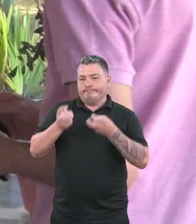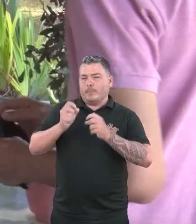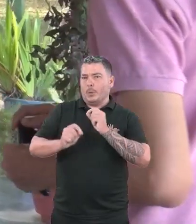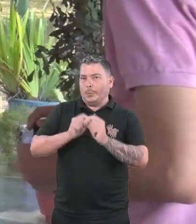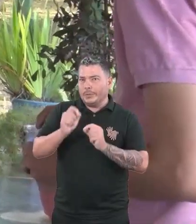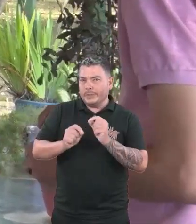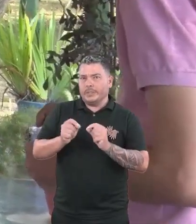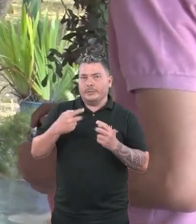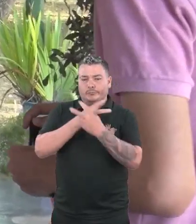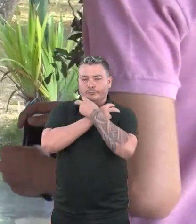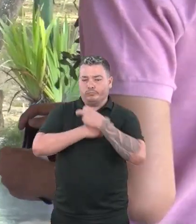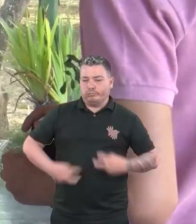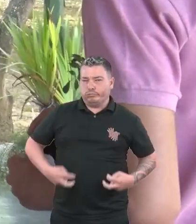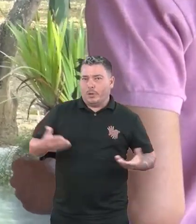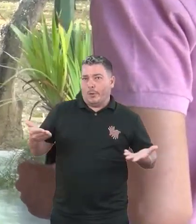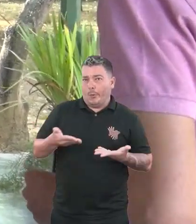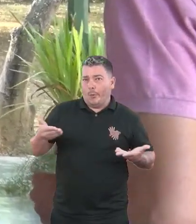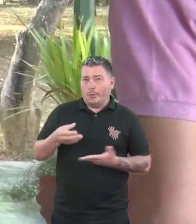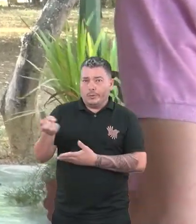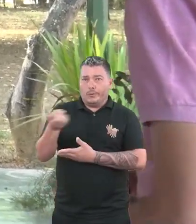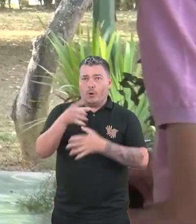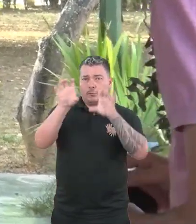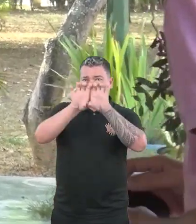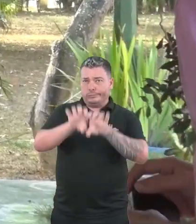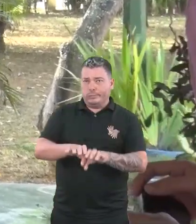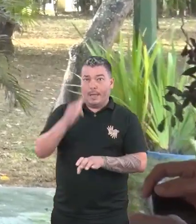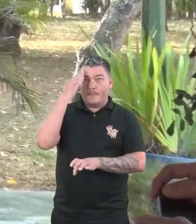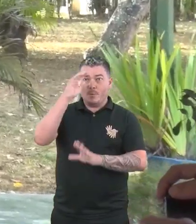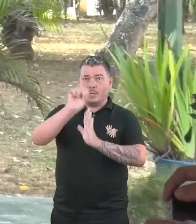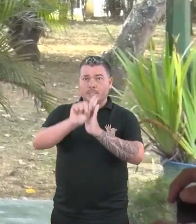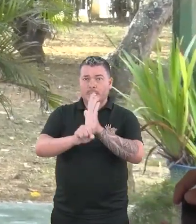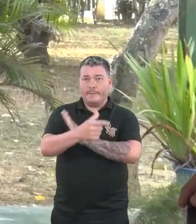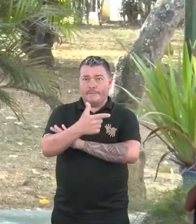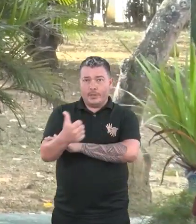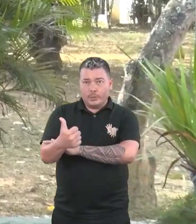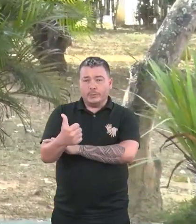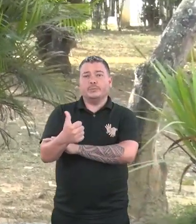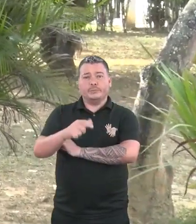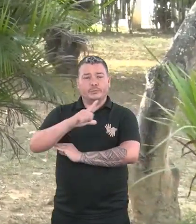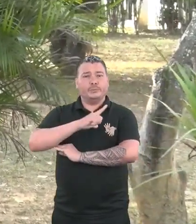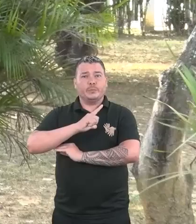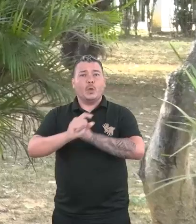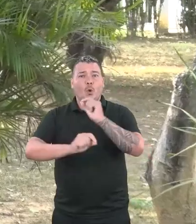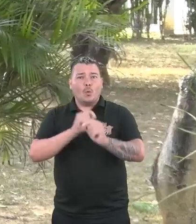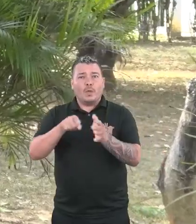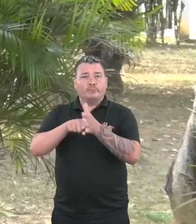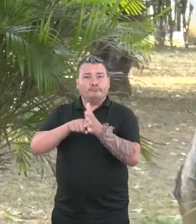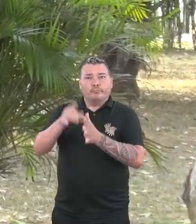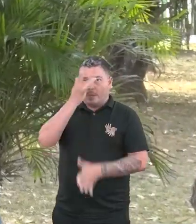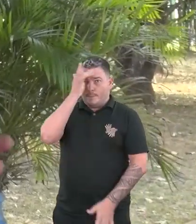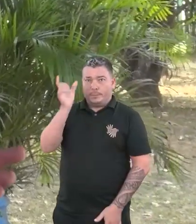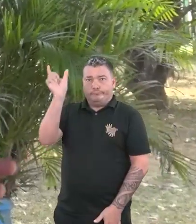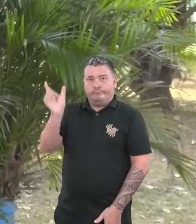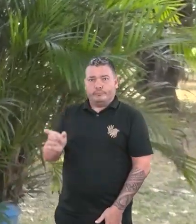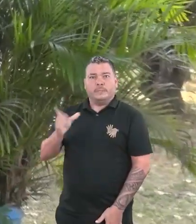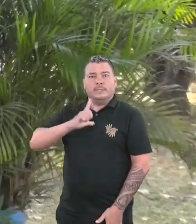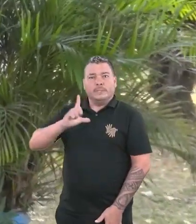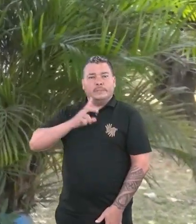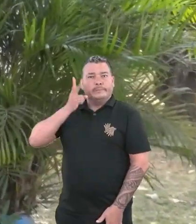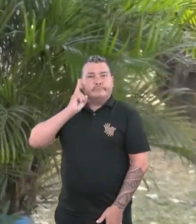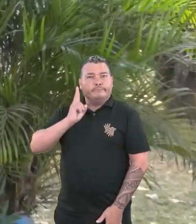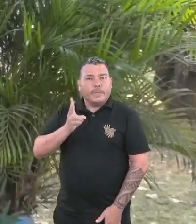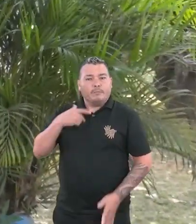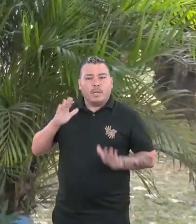na perspectiva do cangaço hoje, na nova conjuntura, sobretudo do século XXI, é que existem pesquisadores e pesquisadores que